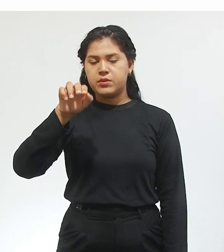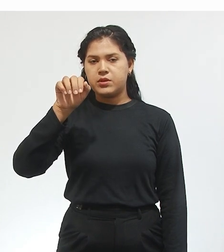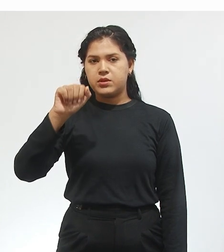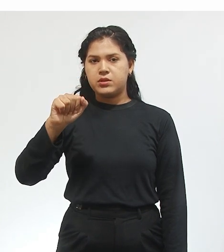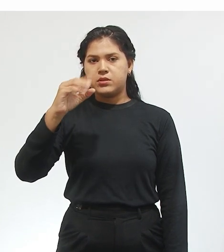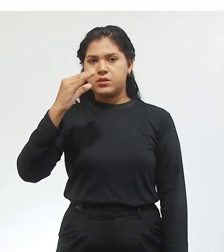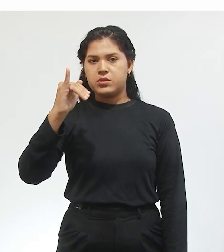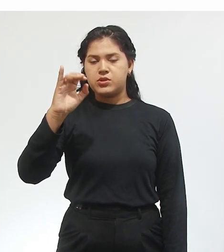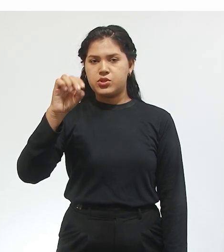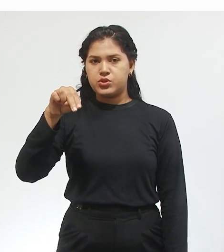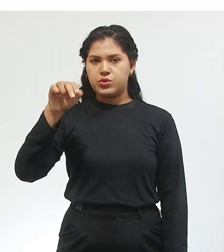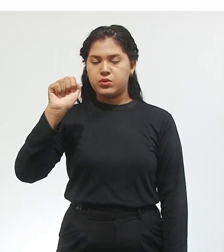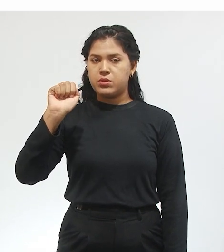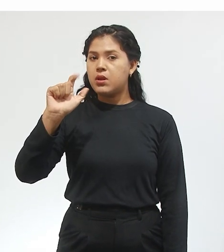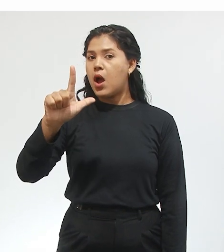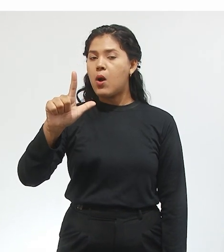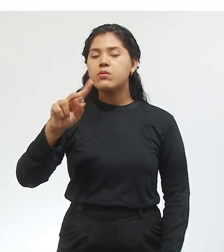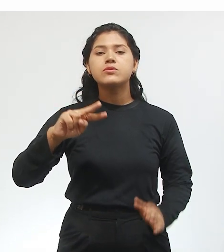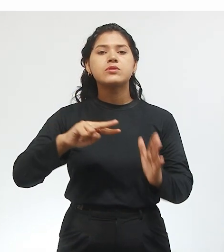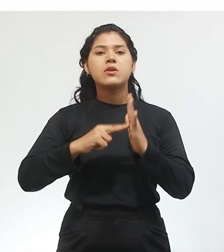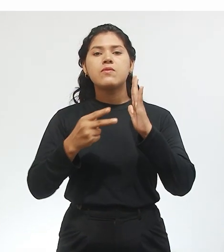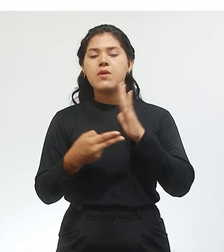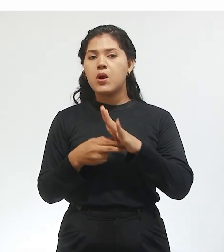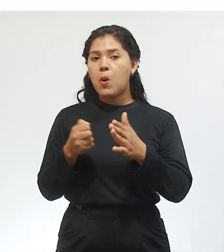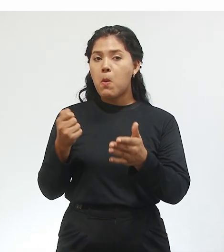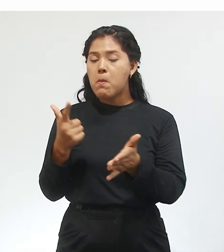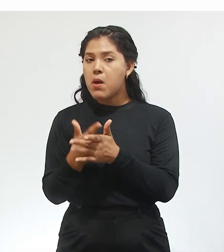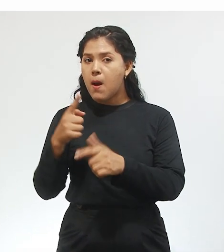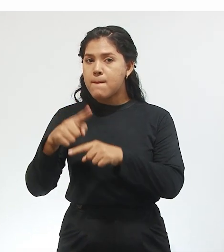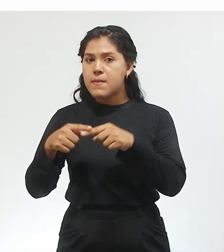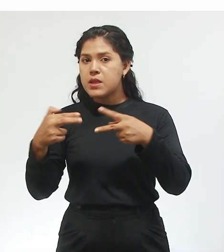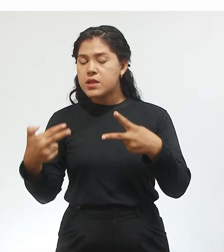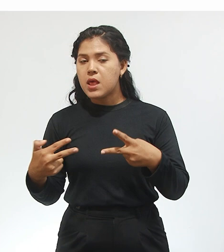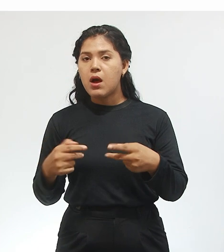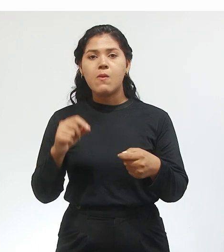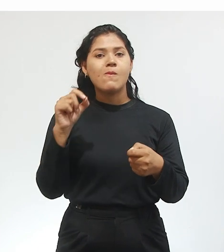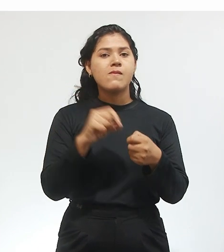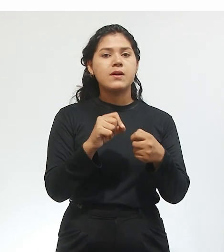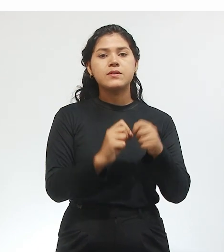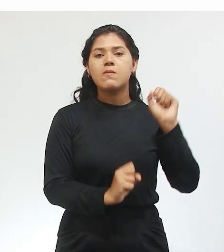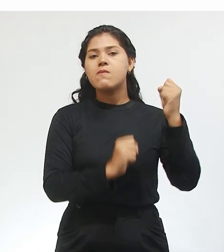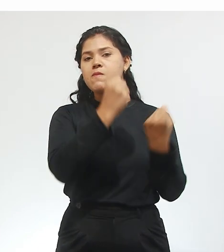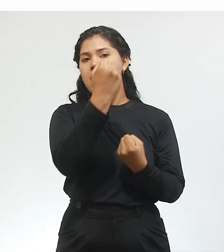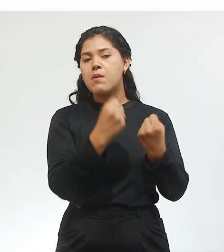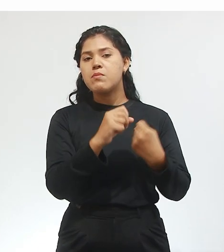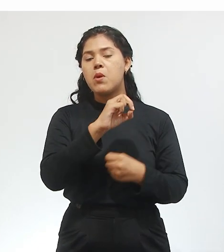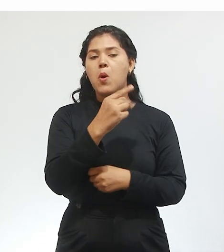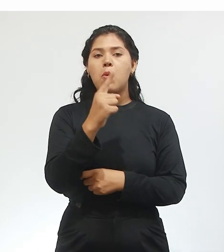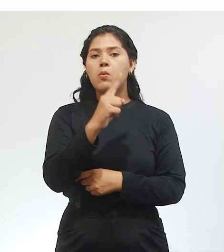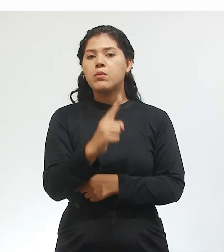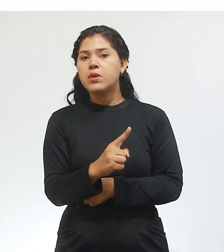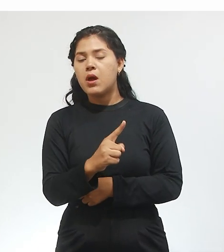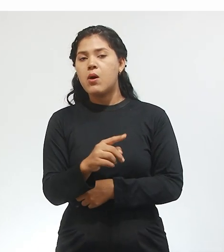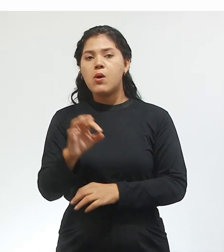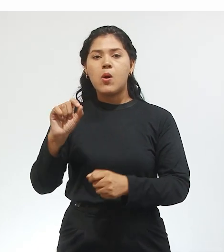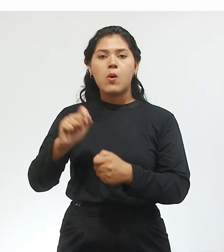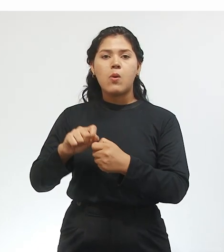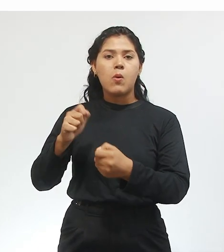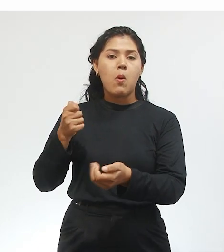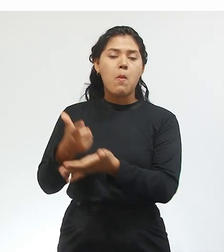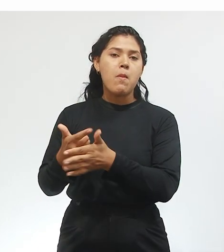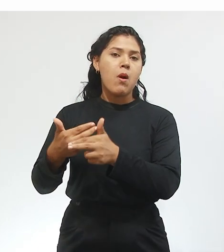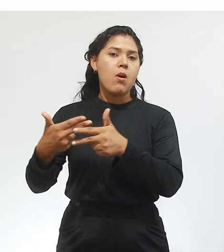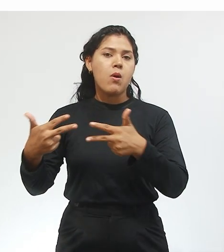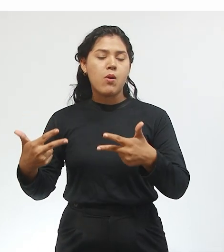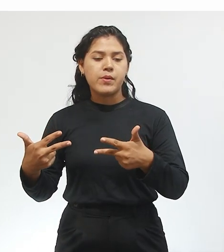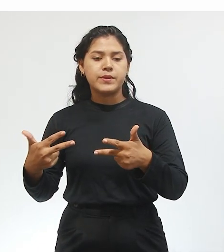se vão se manter fabricando ou não determinado produto. E nas decisões estratégicas são aquelas decisões de